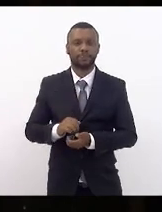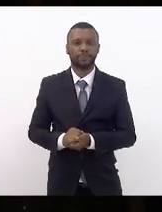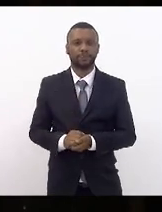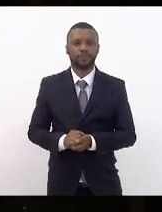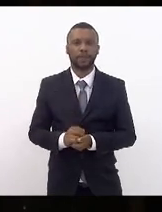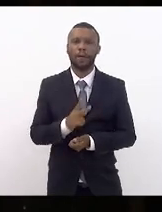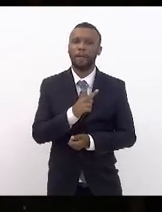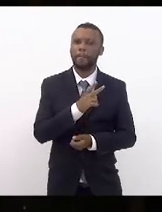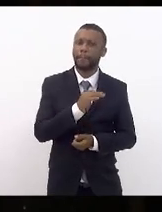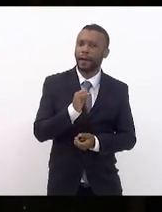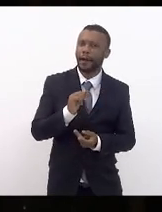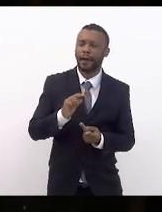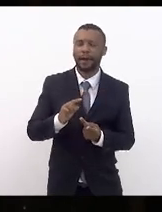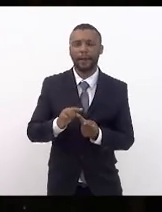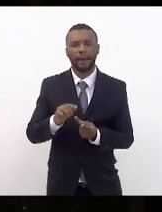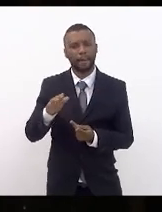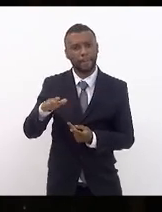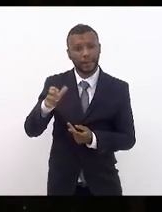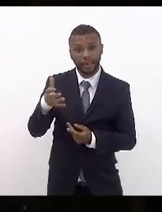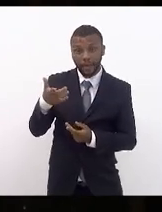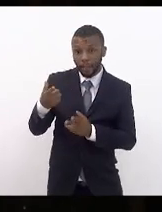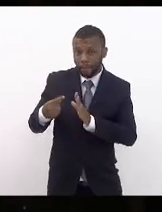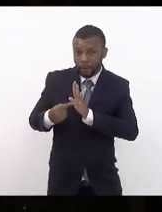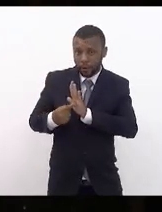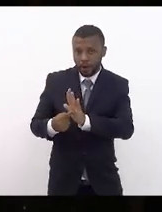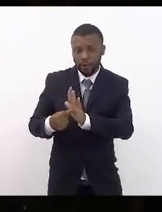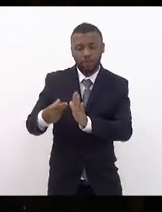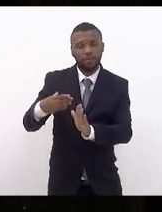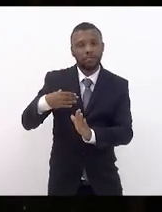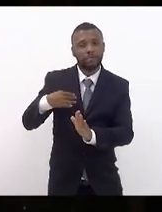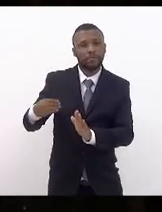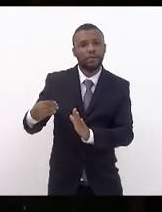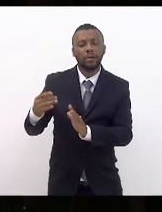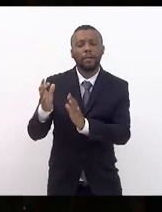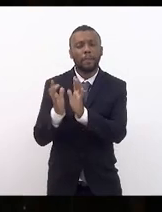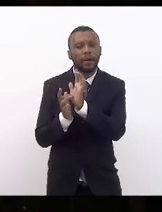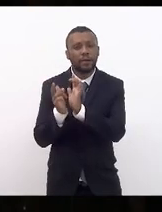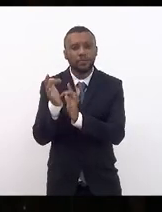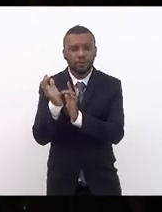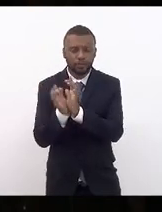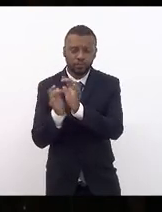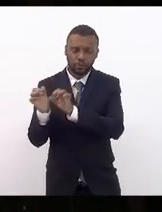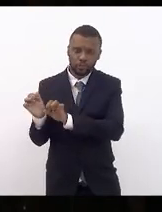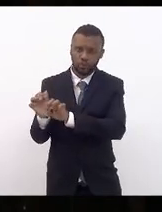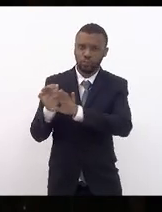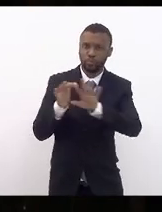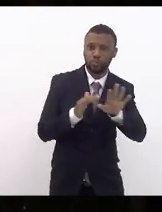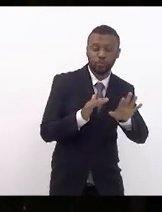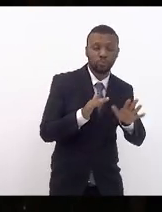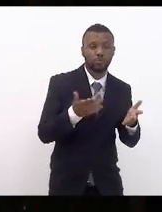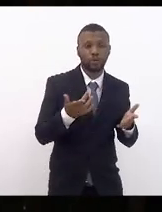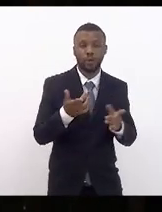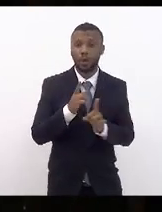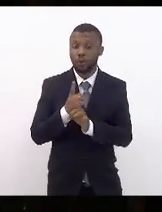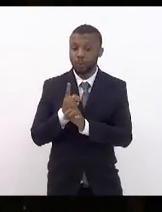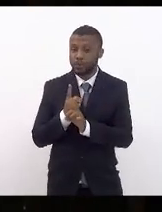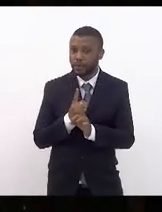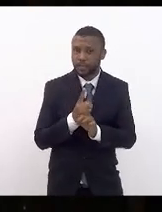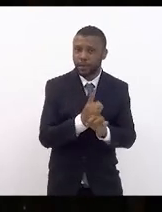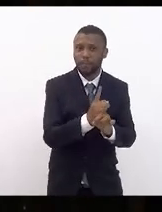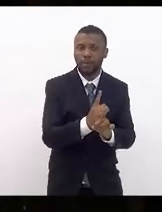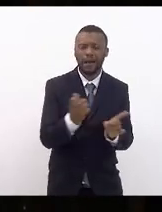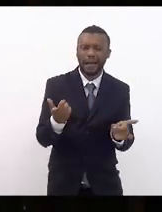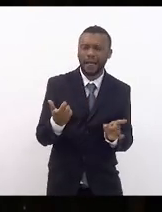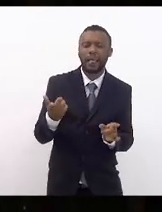queriam trazer seus filhos para os braços de Jesus. E os discípulos achavam que as crianças davam muito